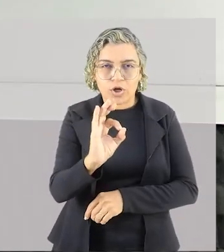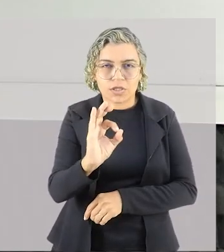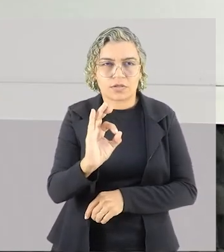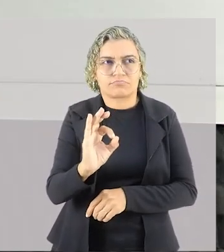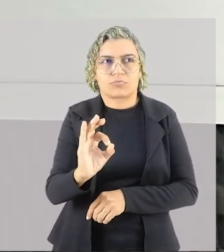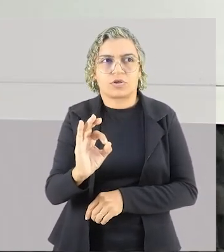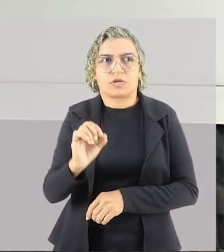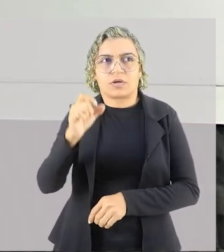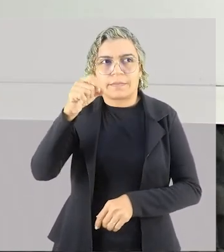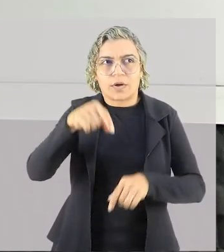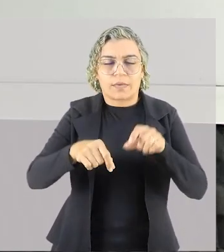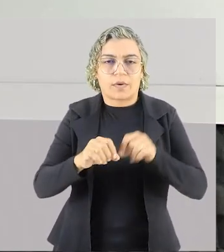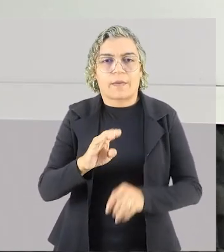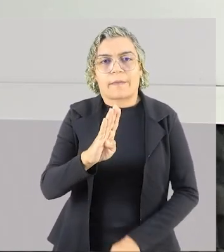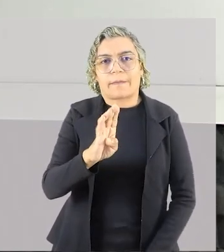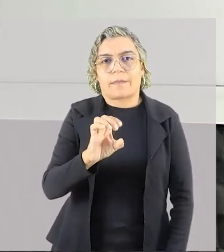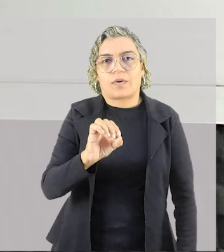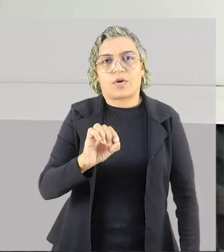uma bolinha